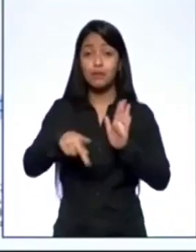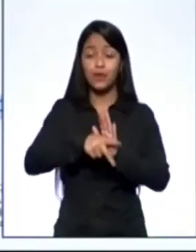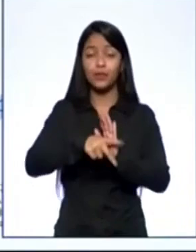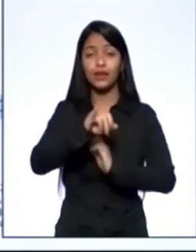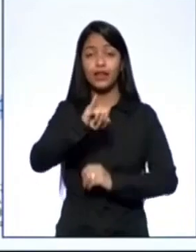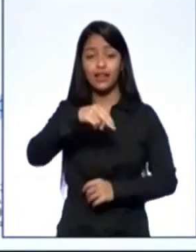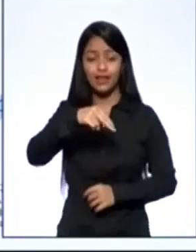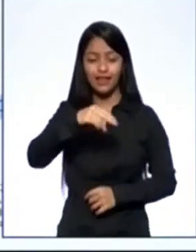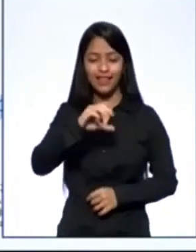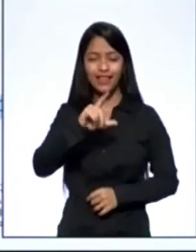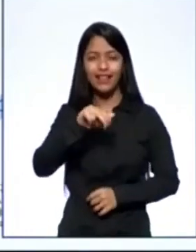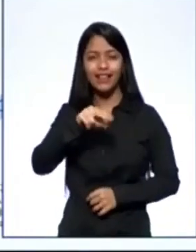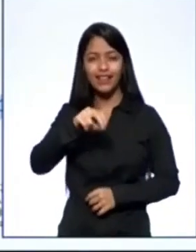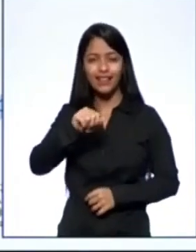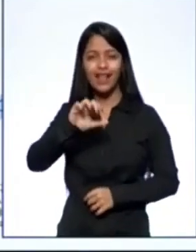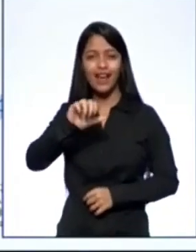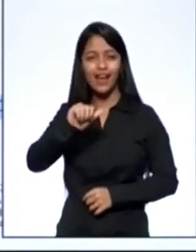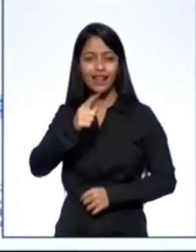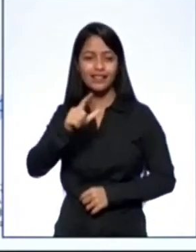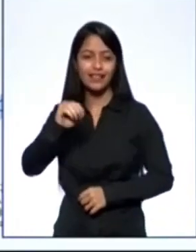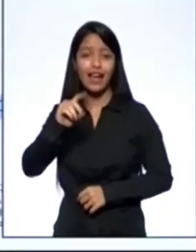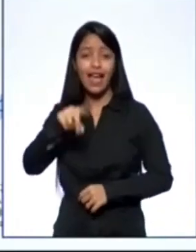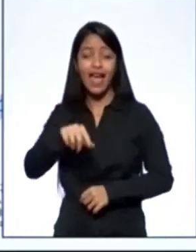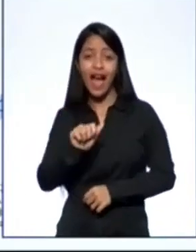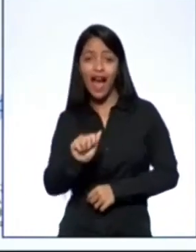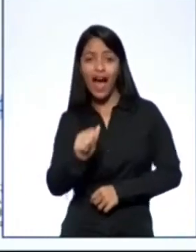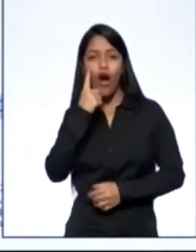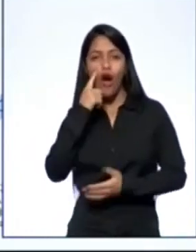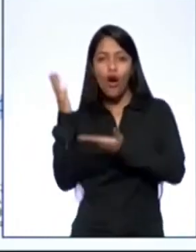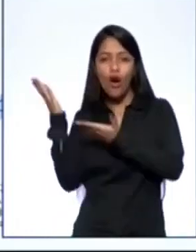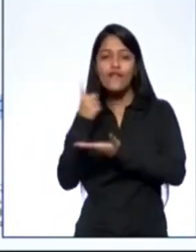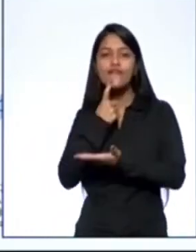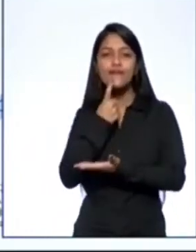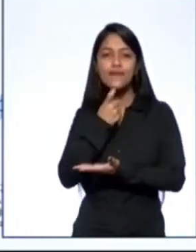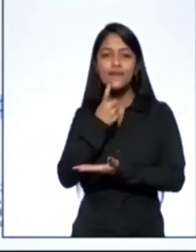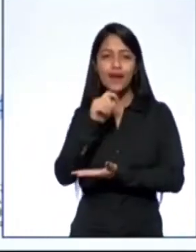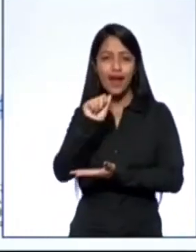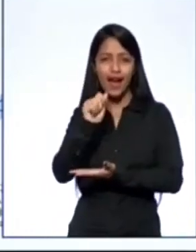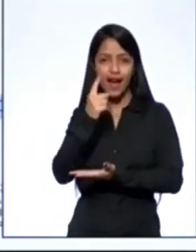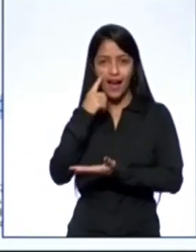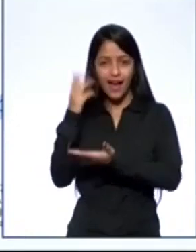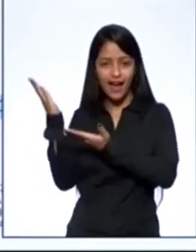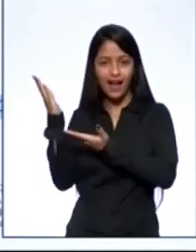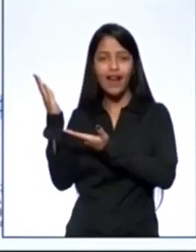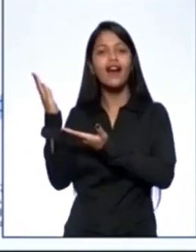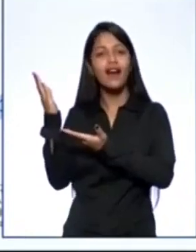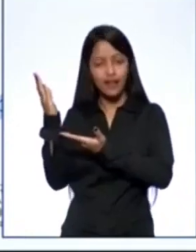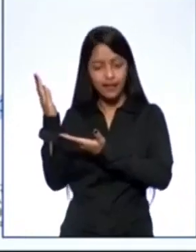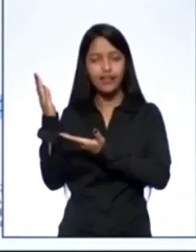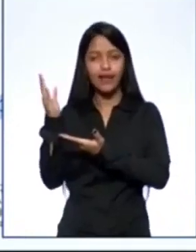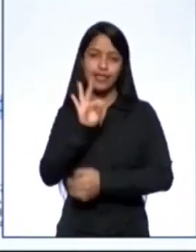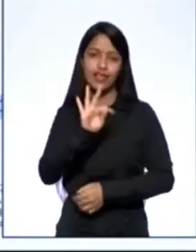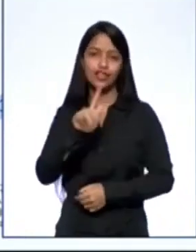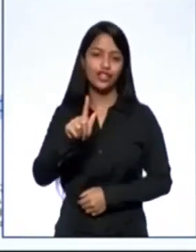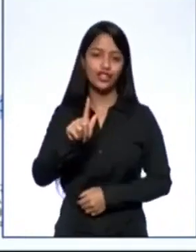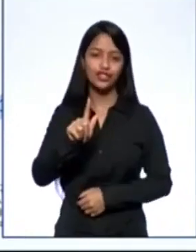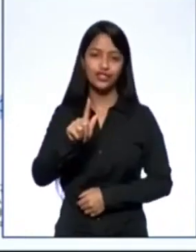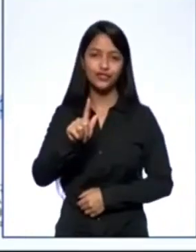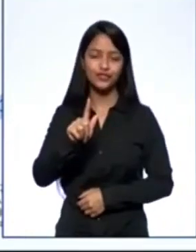esse Alpha é a inclinação da reta e que por definição